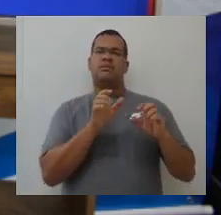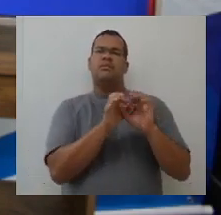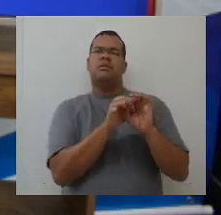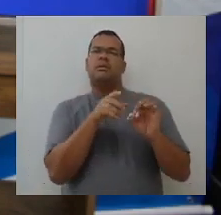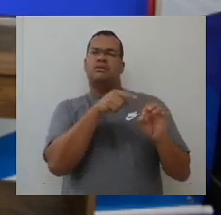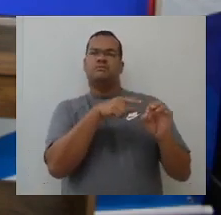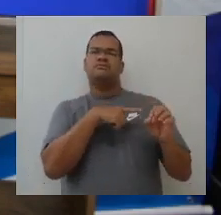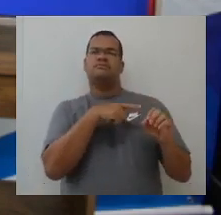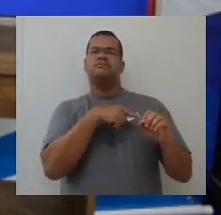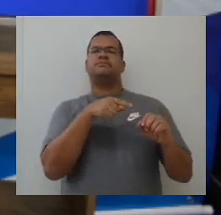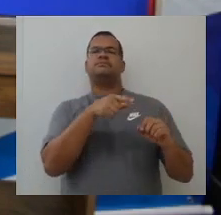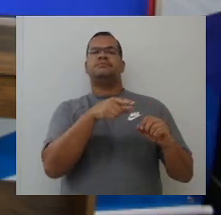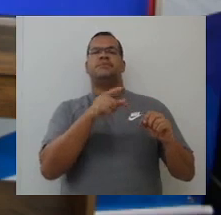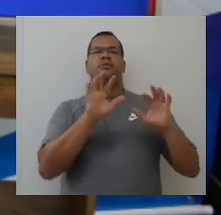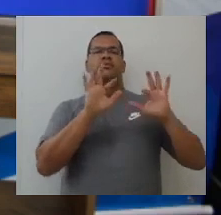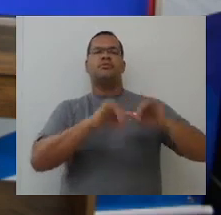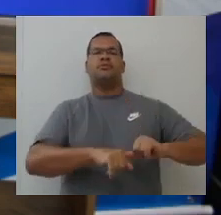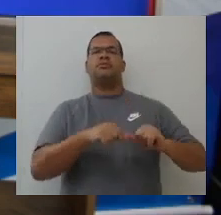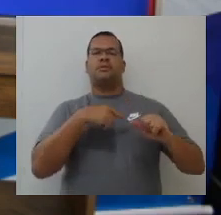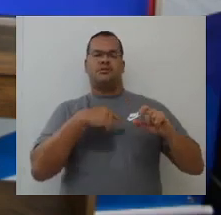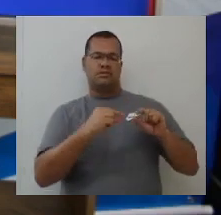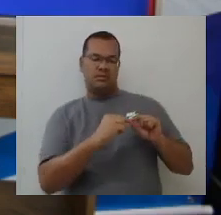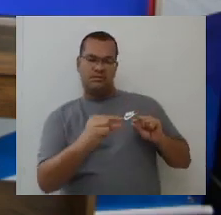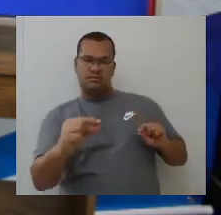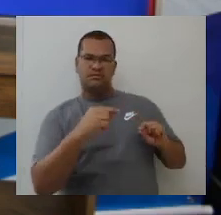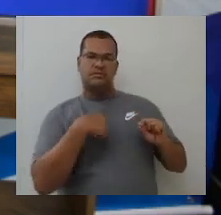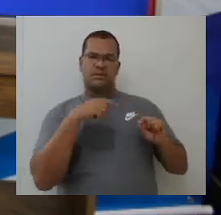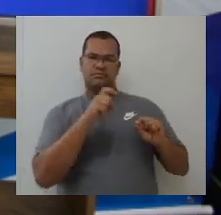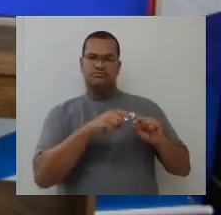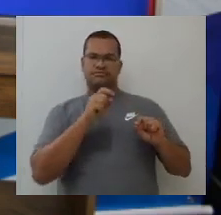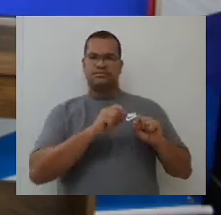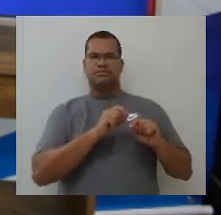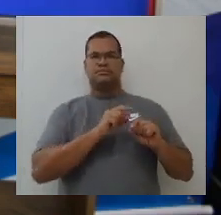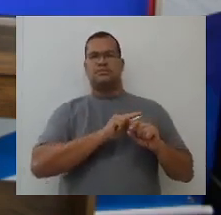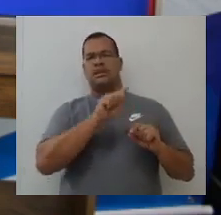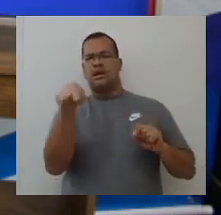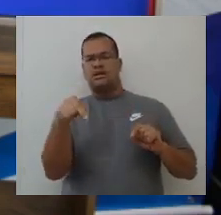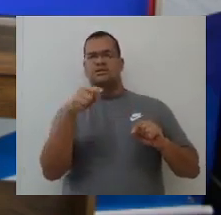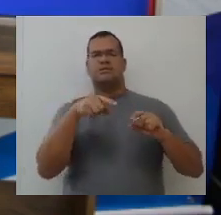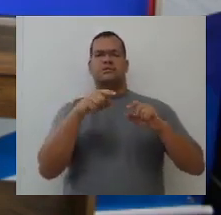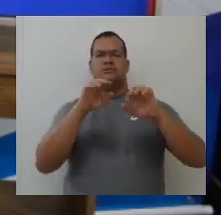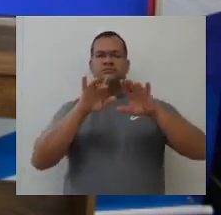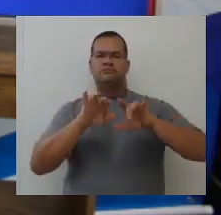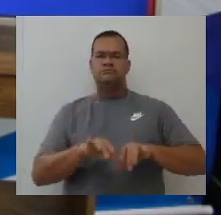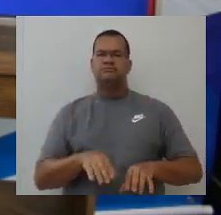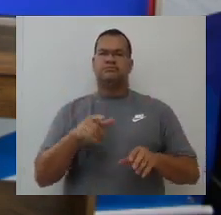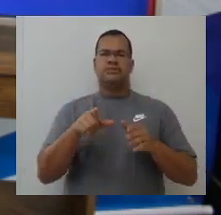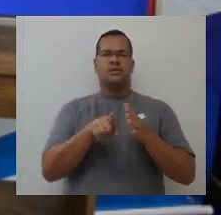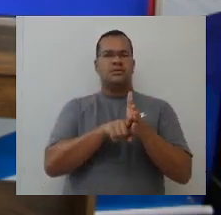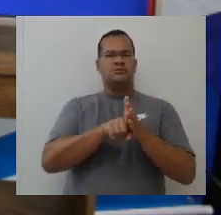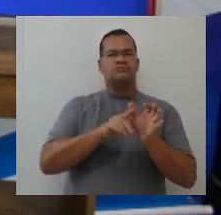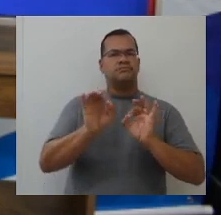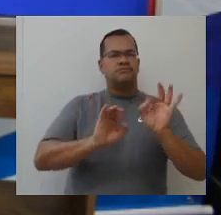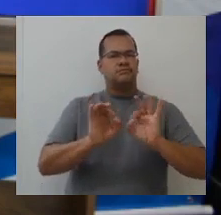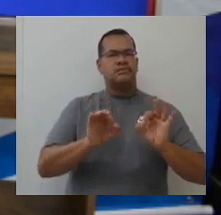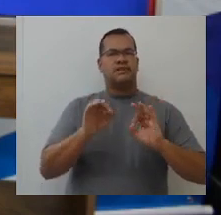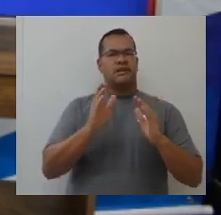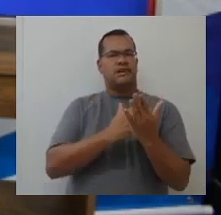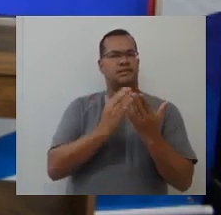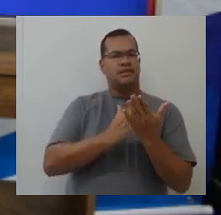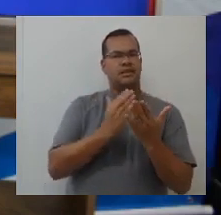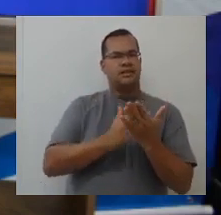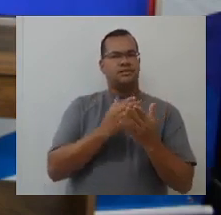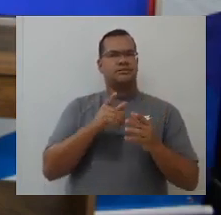descrição. Ao final da aula, você clica nesse link e vai ser direcionado a essa pesquisa. Tá bom? Organiza teus cadernos, tuas canetas. Ah,